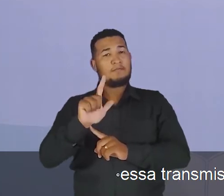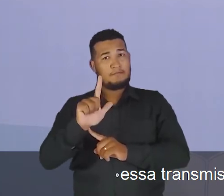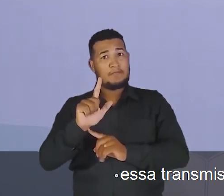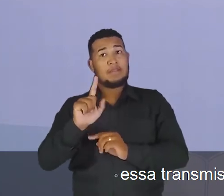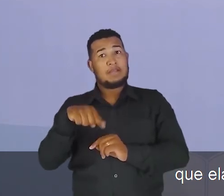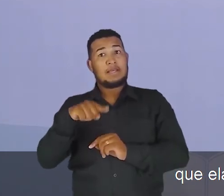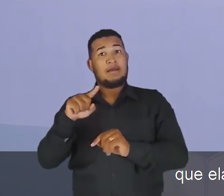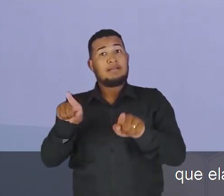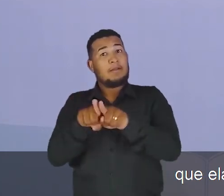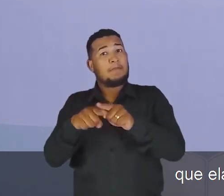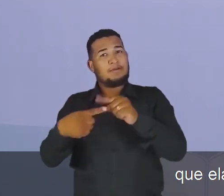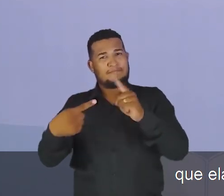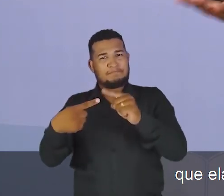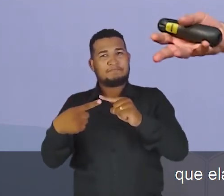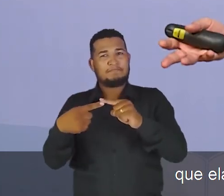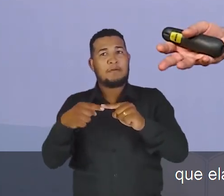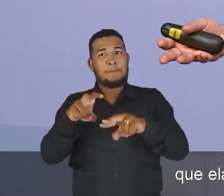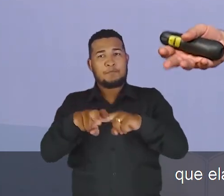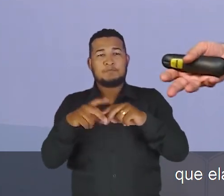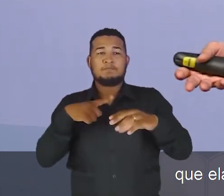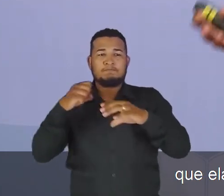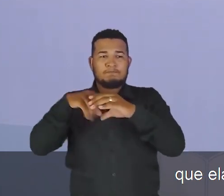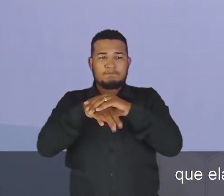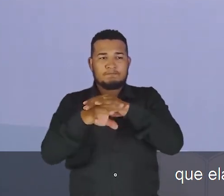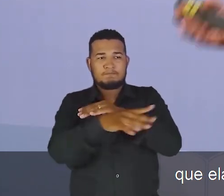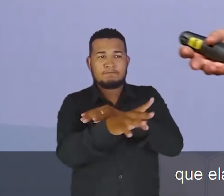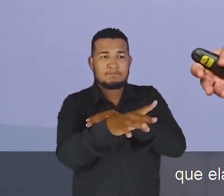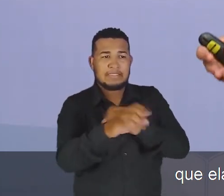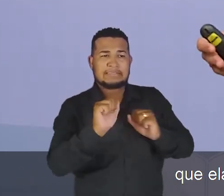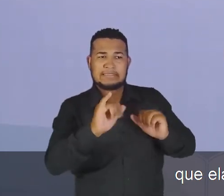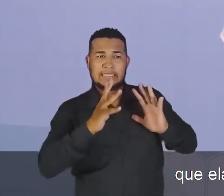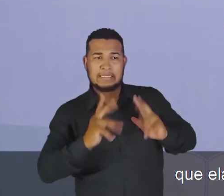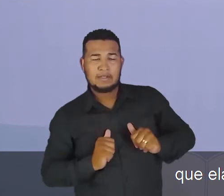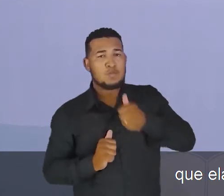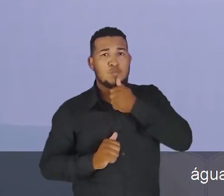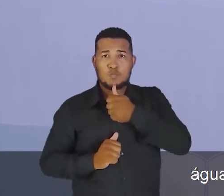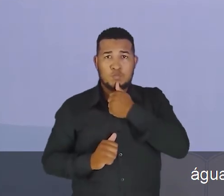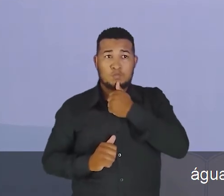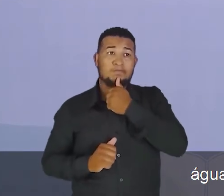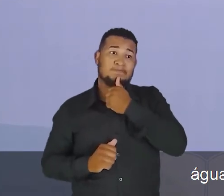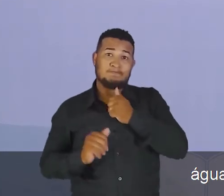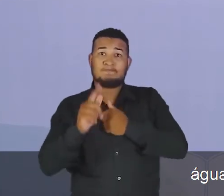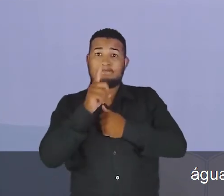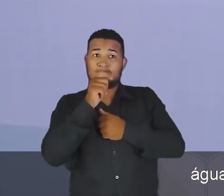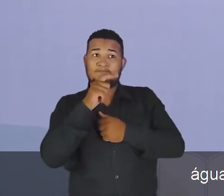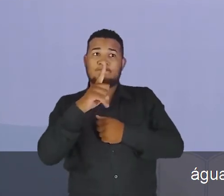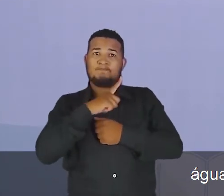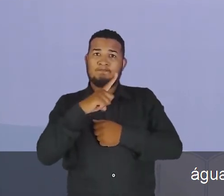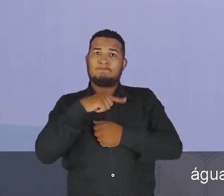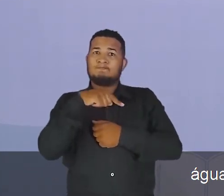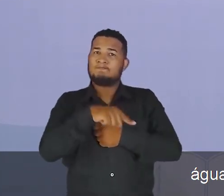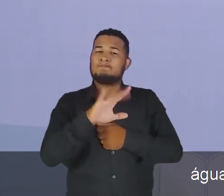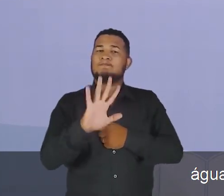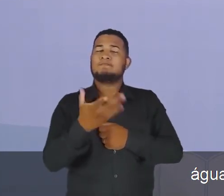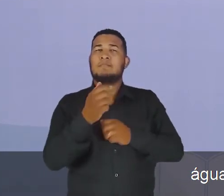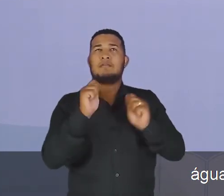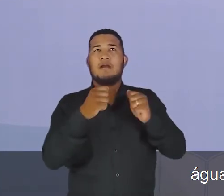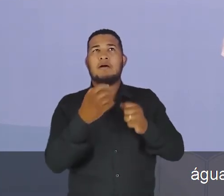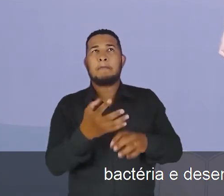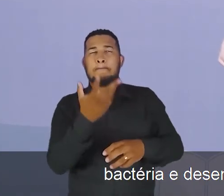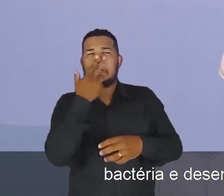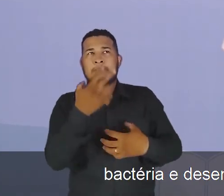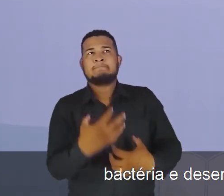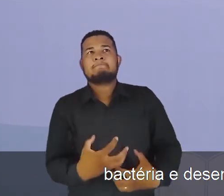uma bactéria que ela é liberada através da rede de esgoto. Se não tratada, essa água que você entra em contato ali, você pode ingerir